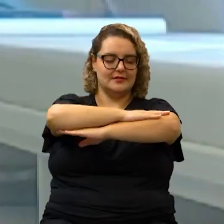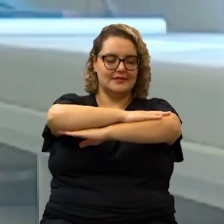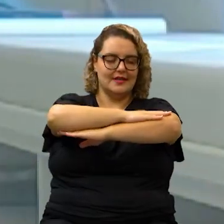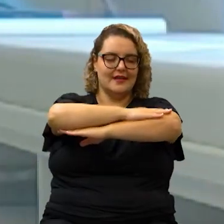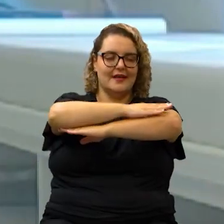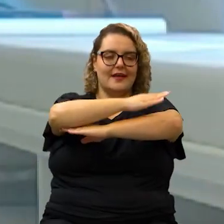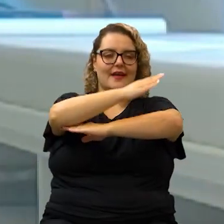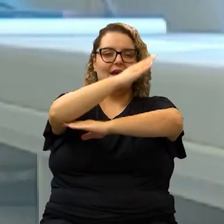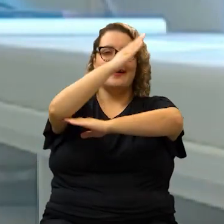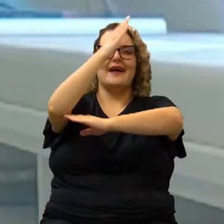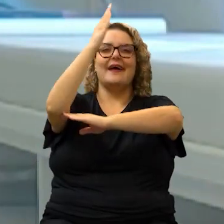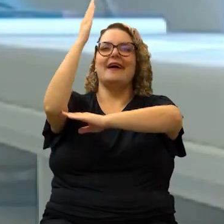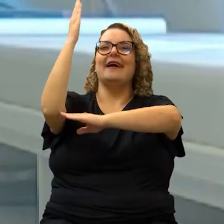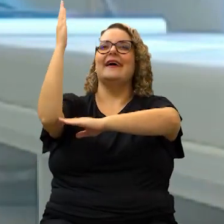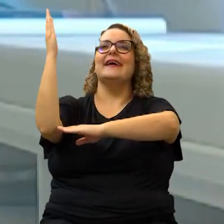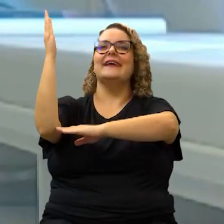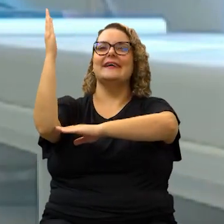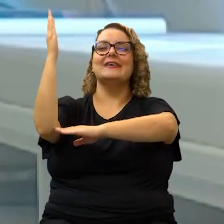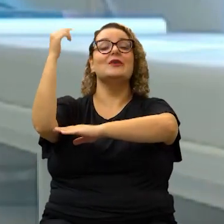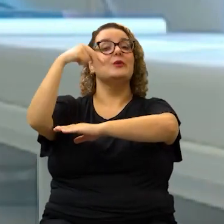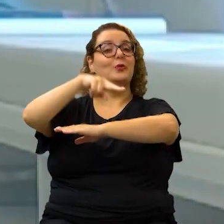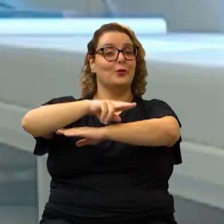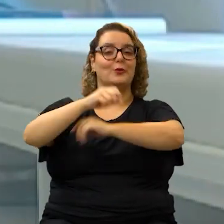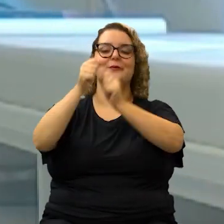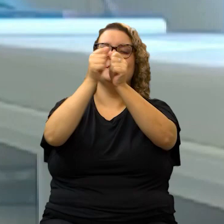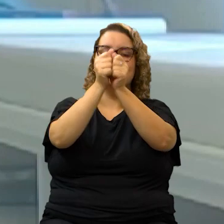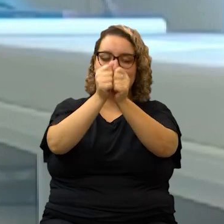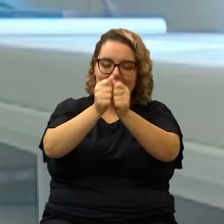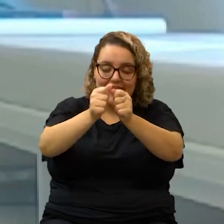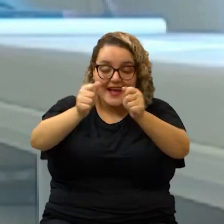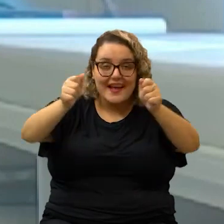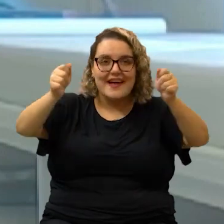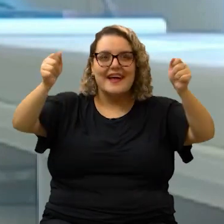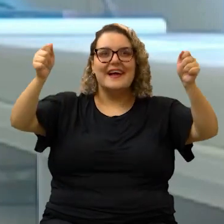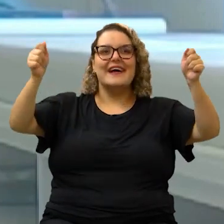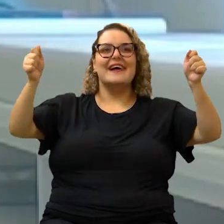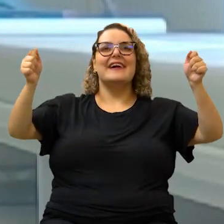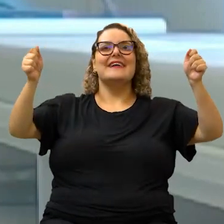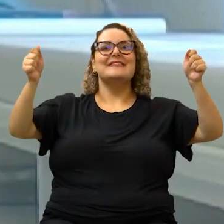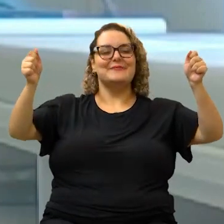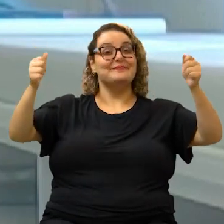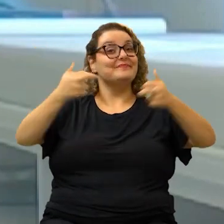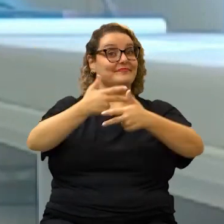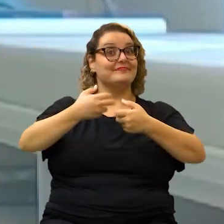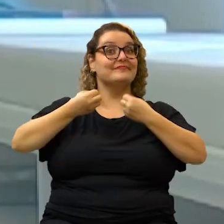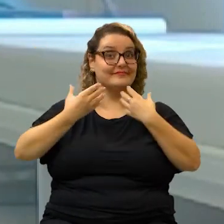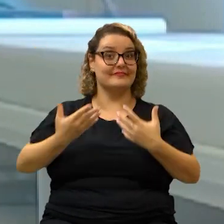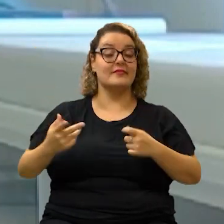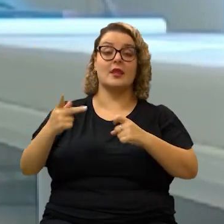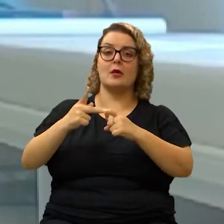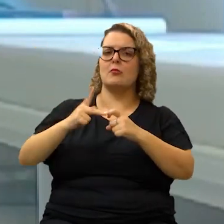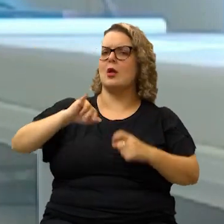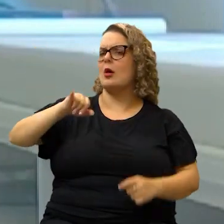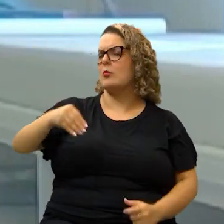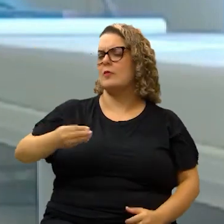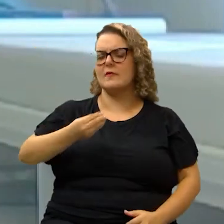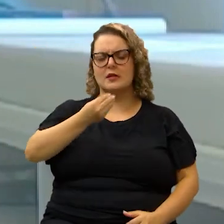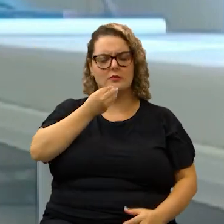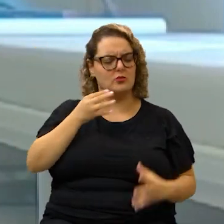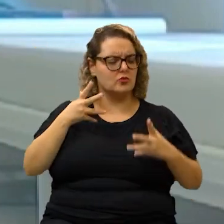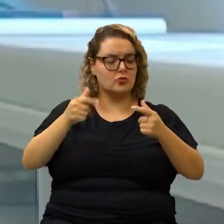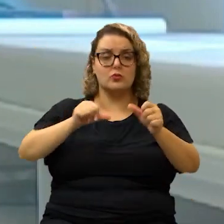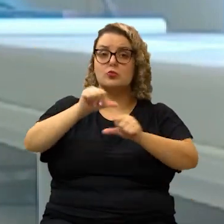é? Então, realmente, esses 1000 dias são muito bons para que o pediatra aproveite tudo o que é